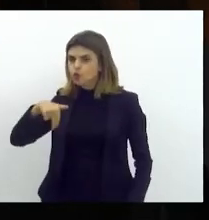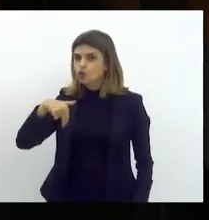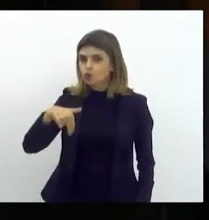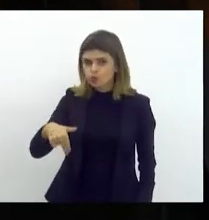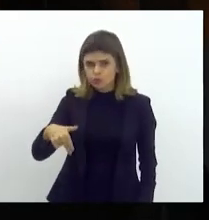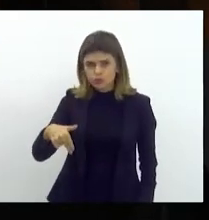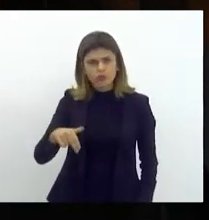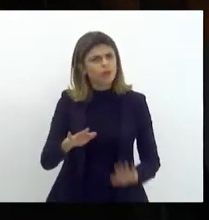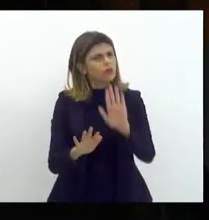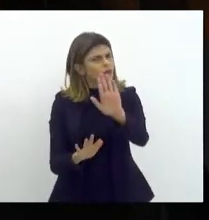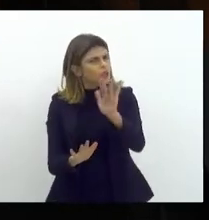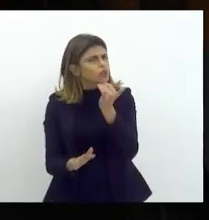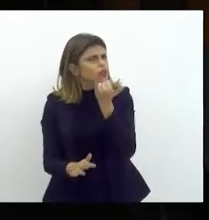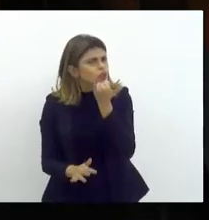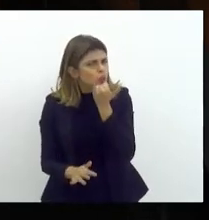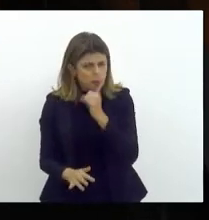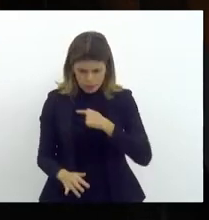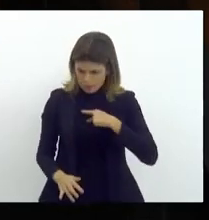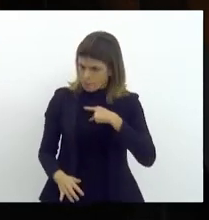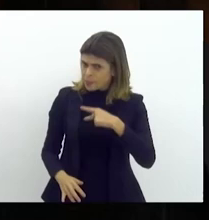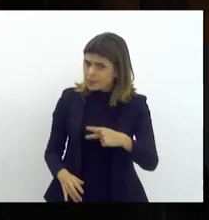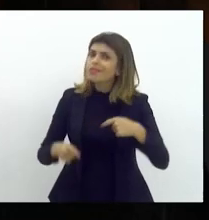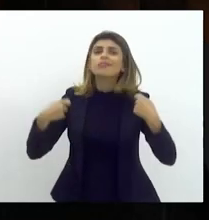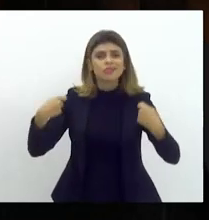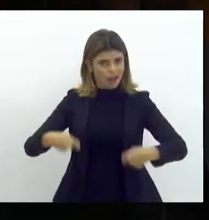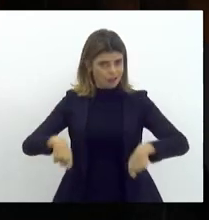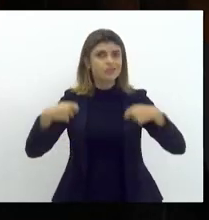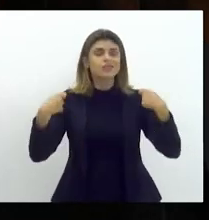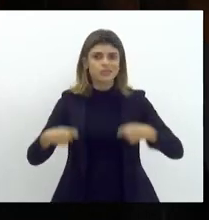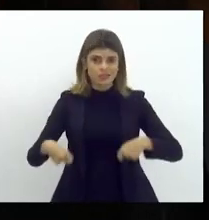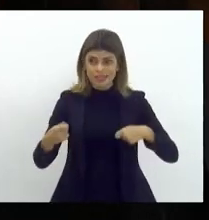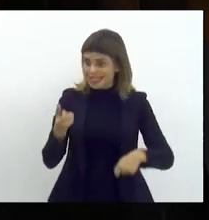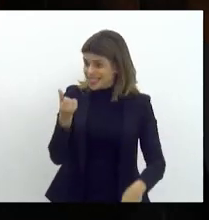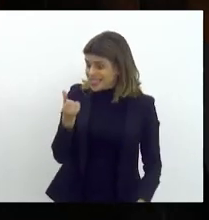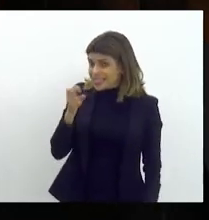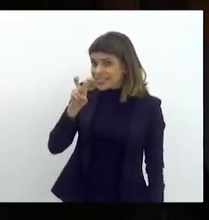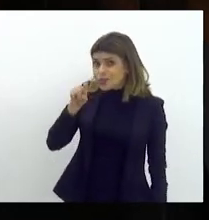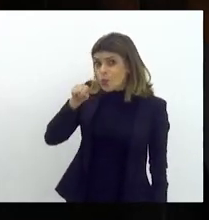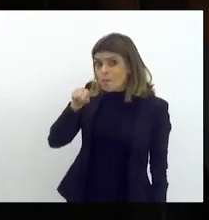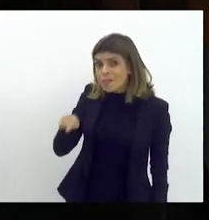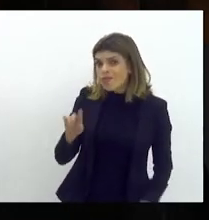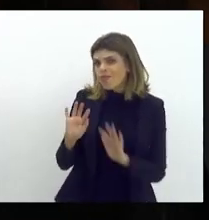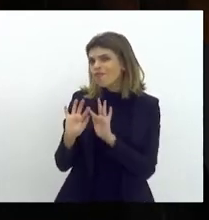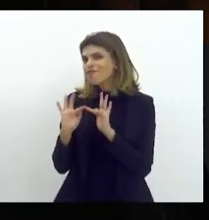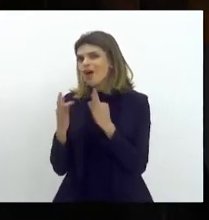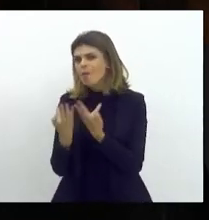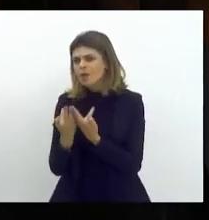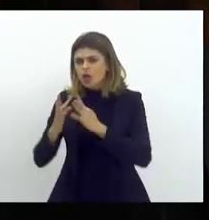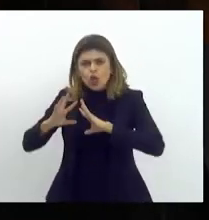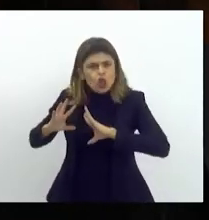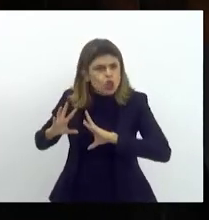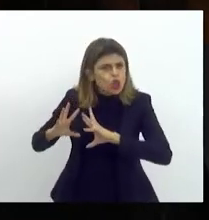Vai ser necessário porque das 65 mil famílias Nem todas conseguiram